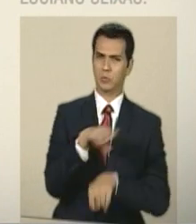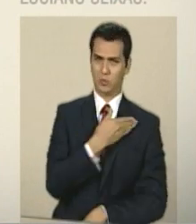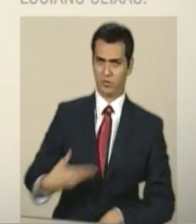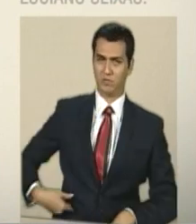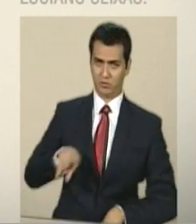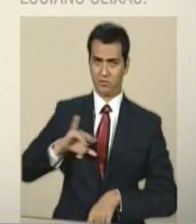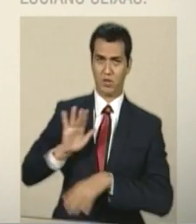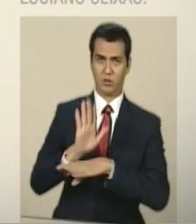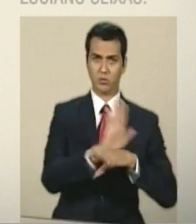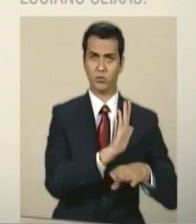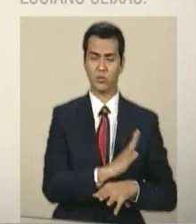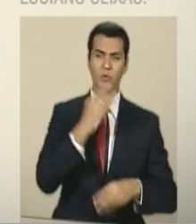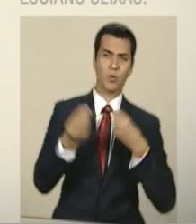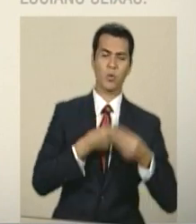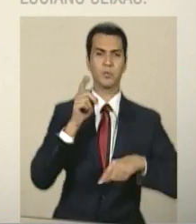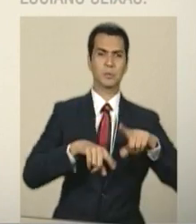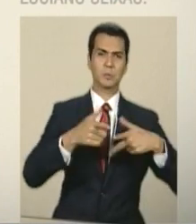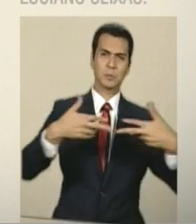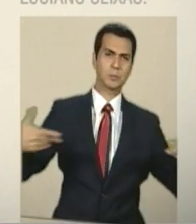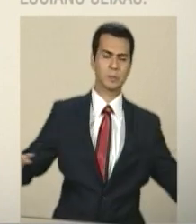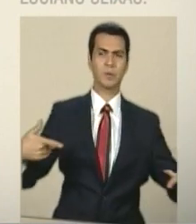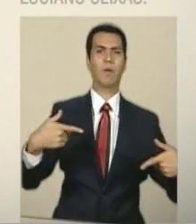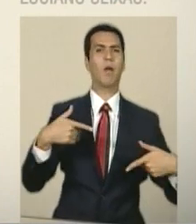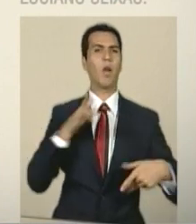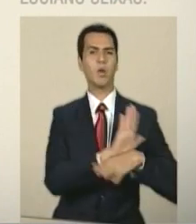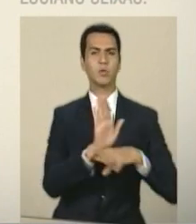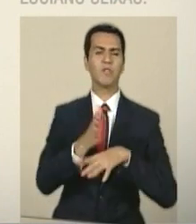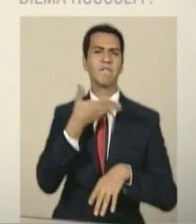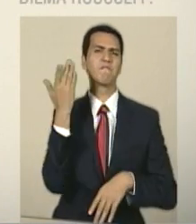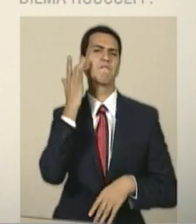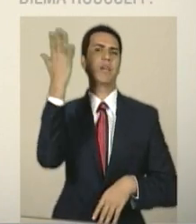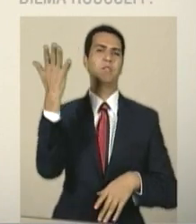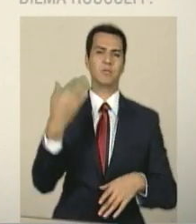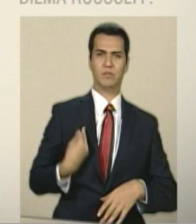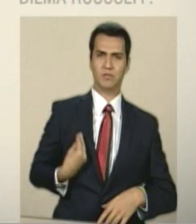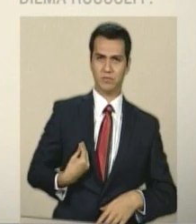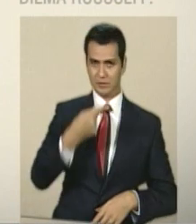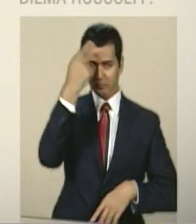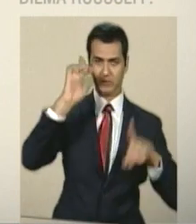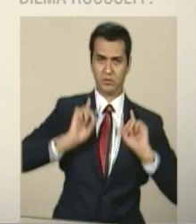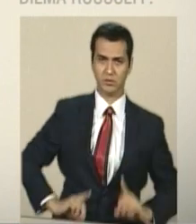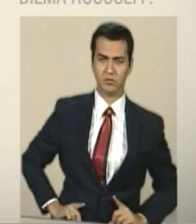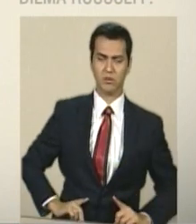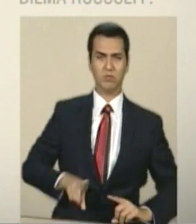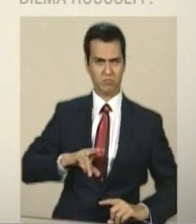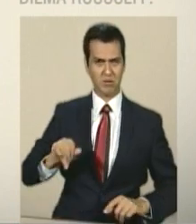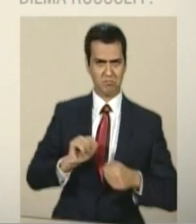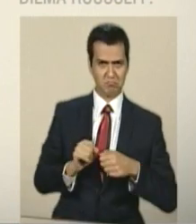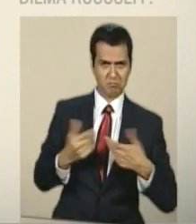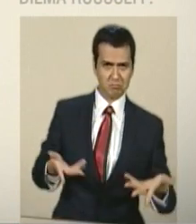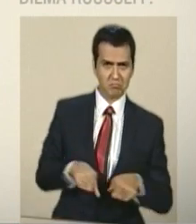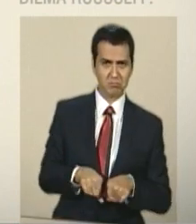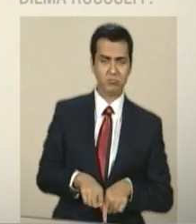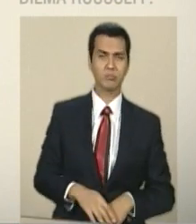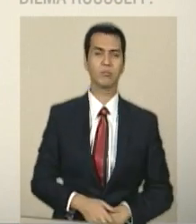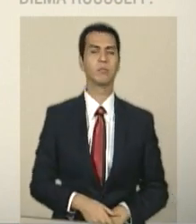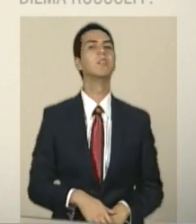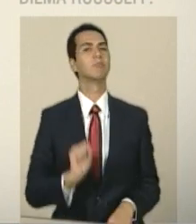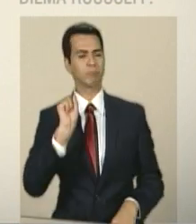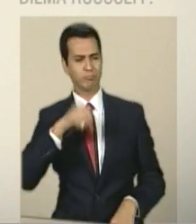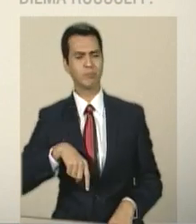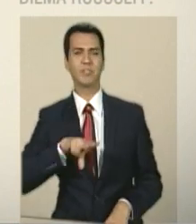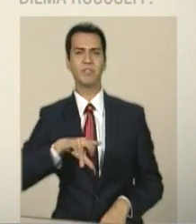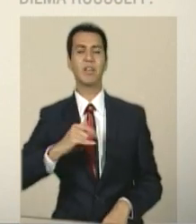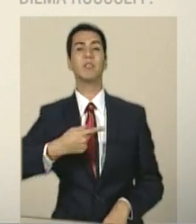acesso a equipamentos que facilitem a vida das pessoas com deficiência presidenta Vamos sim Nós criamos por exemplo uma linha de